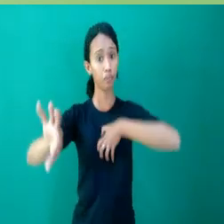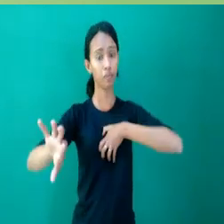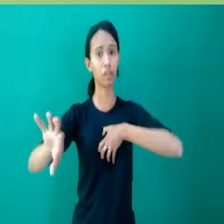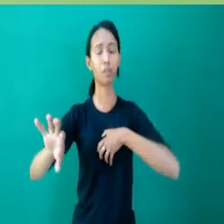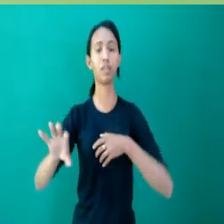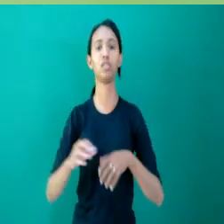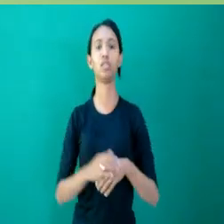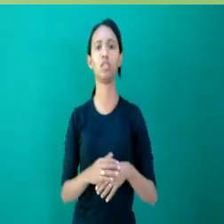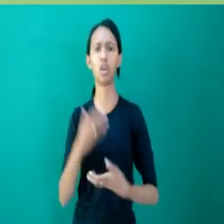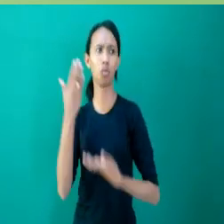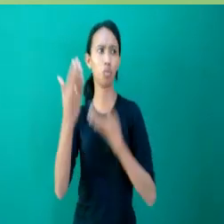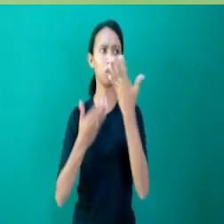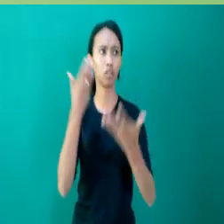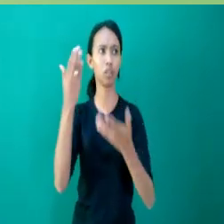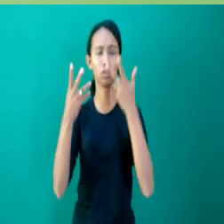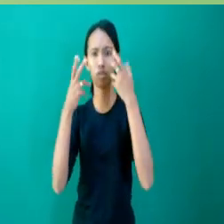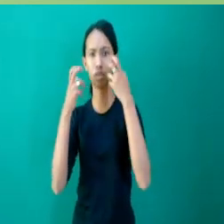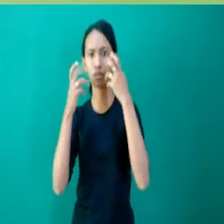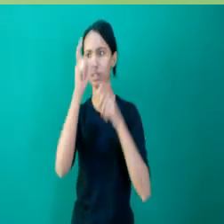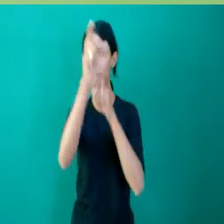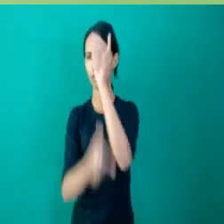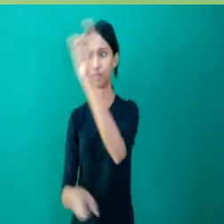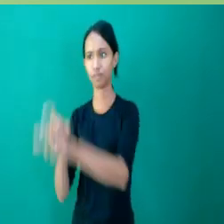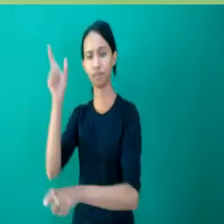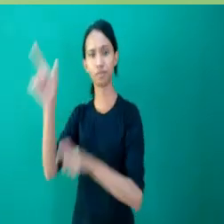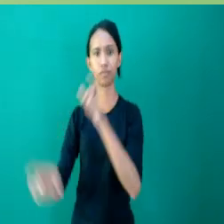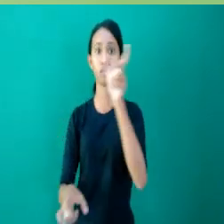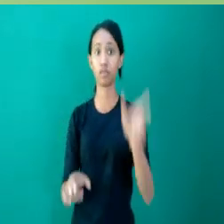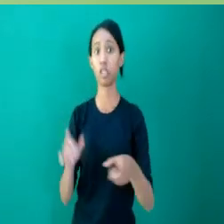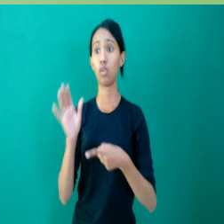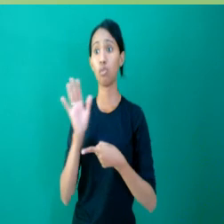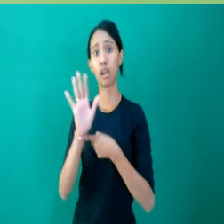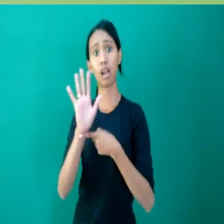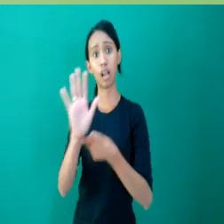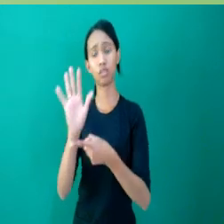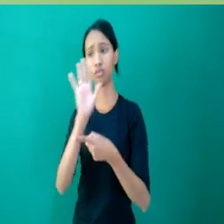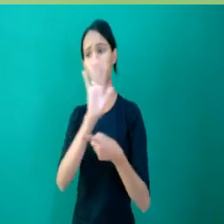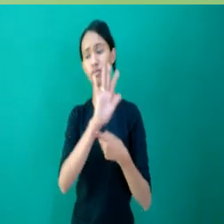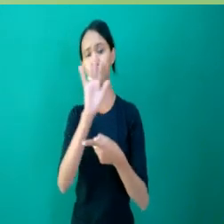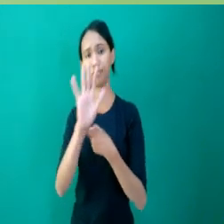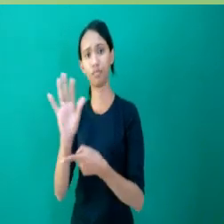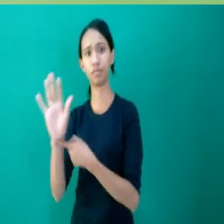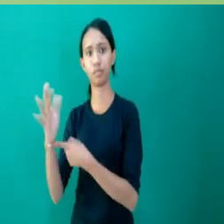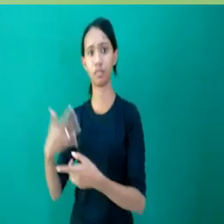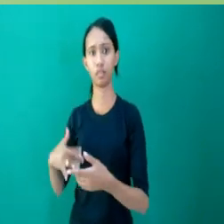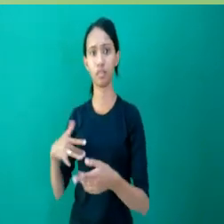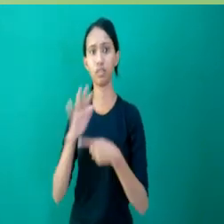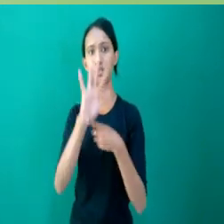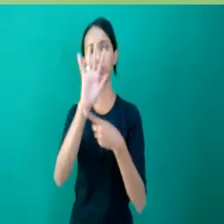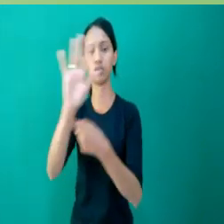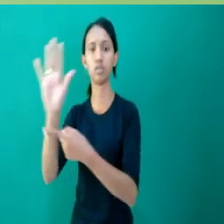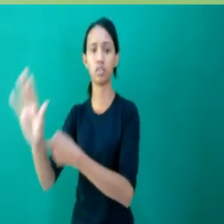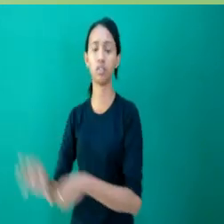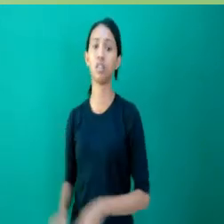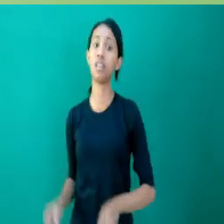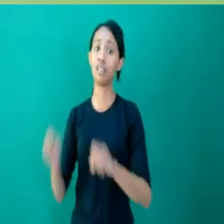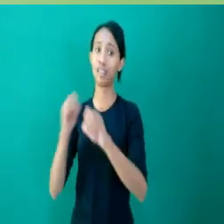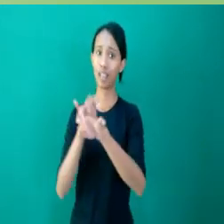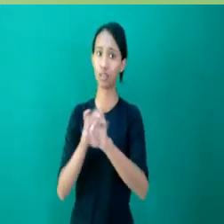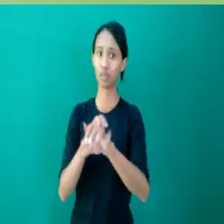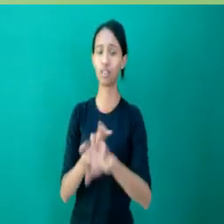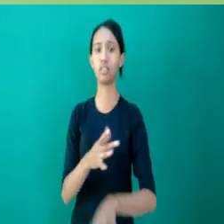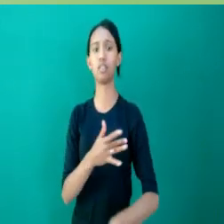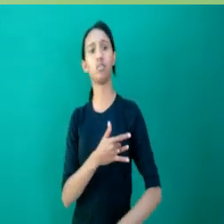cada um, de cada uma, tendo solidariedade, né? Naquilo que for preciso, no cenário educacional, no cenário